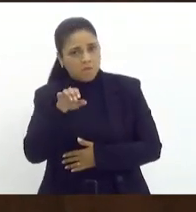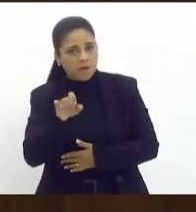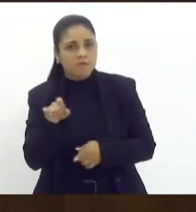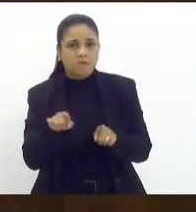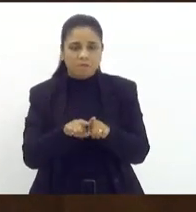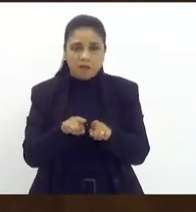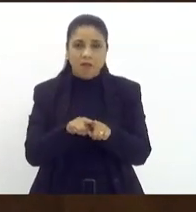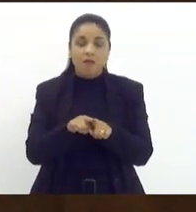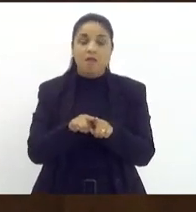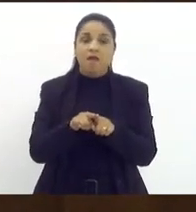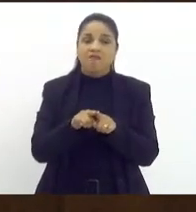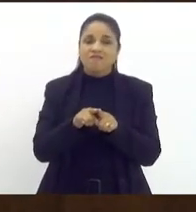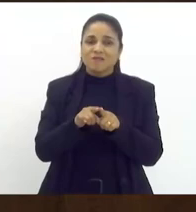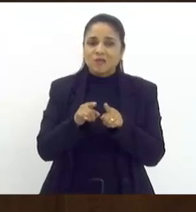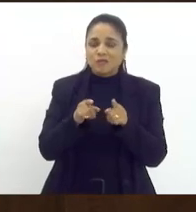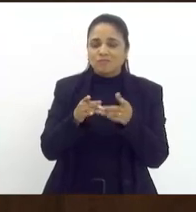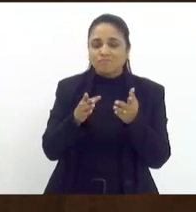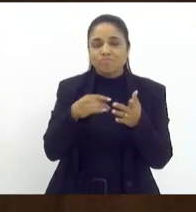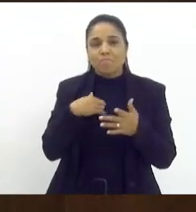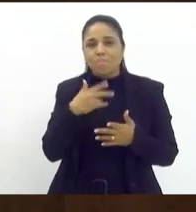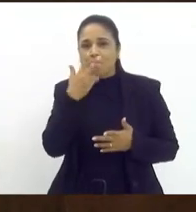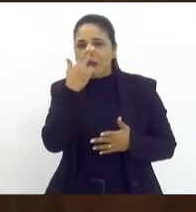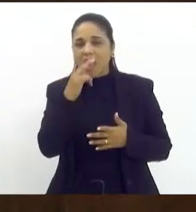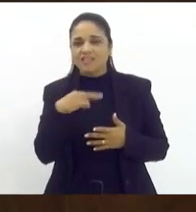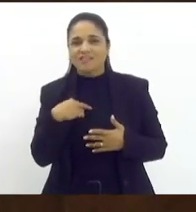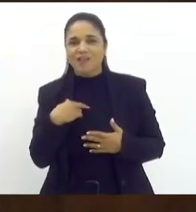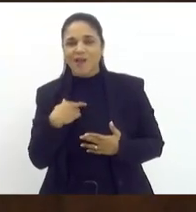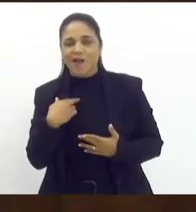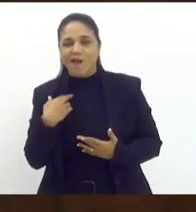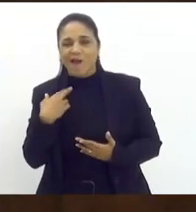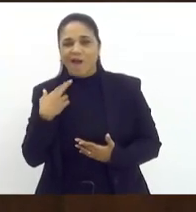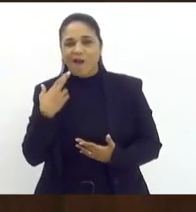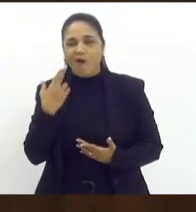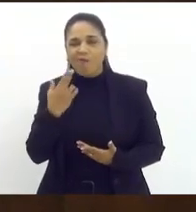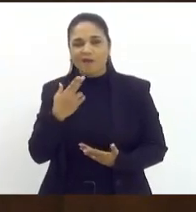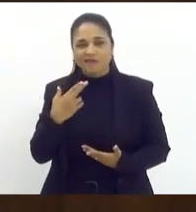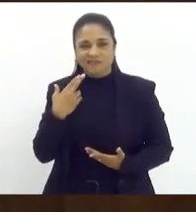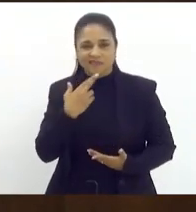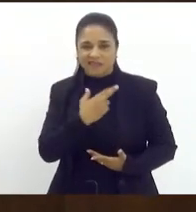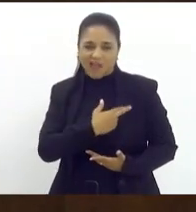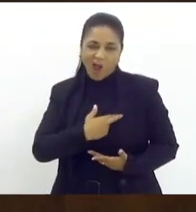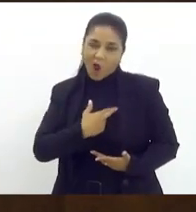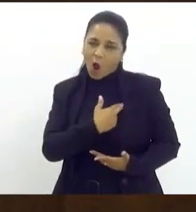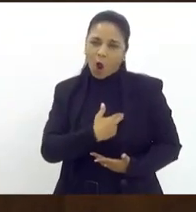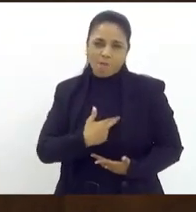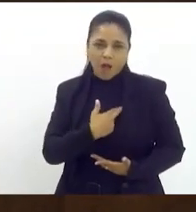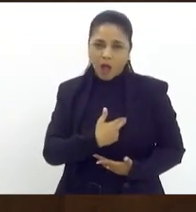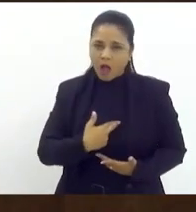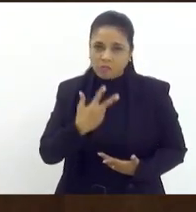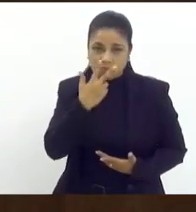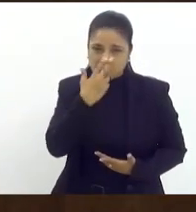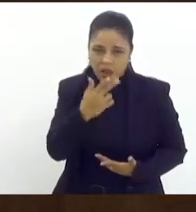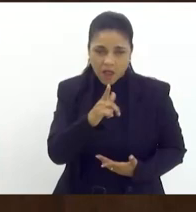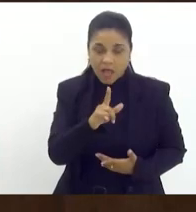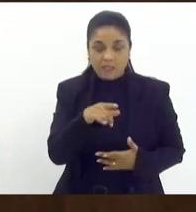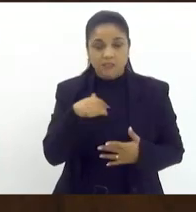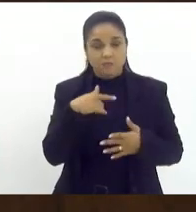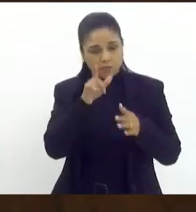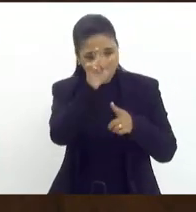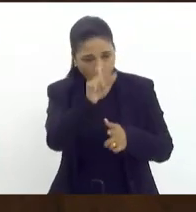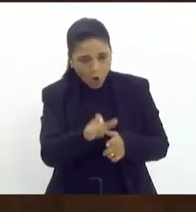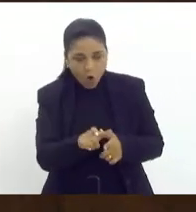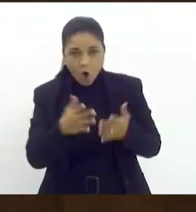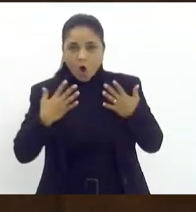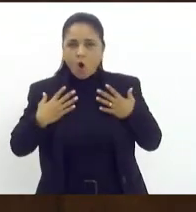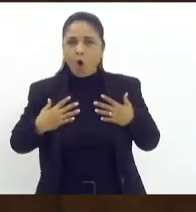passa por um aspecto de romance e não é assim é um momento muito difícil eu e a minha companheira mas especial ela porque é o corpo dela